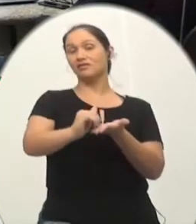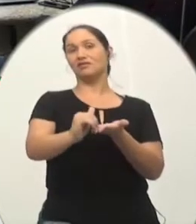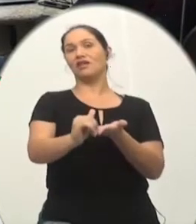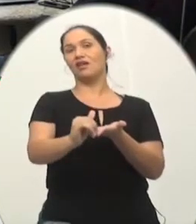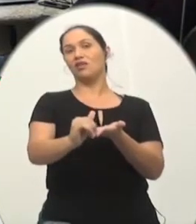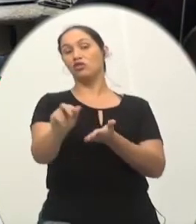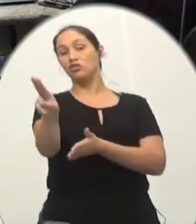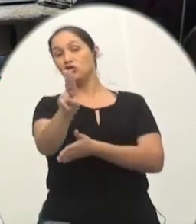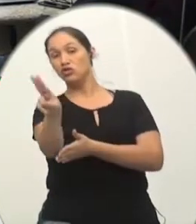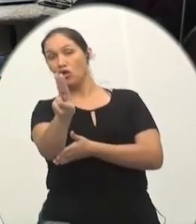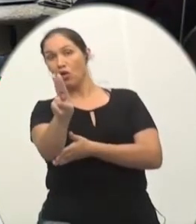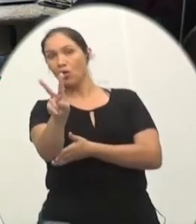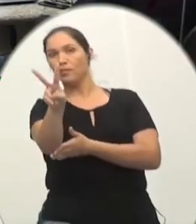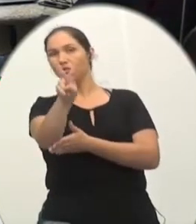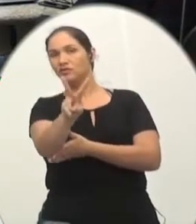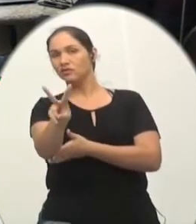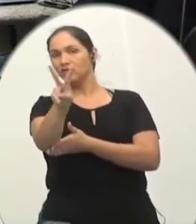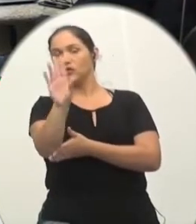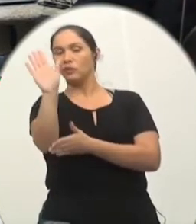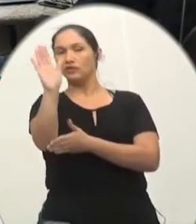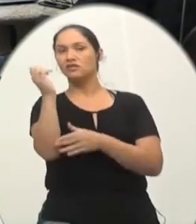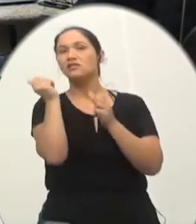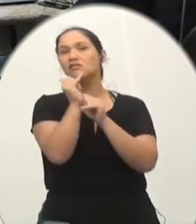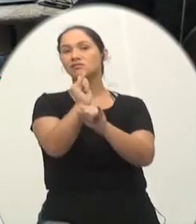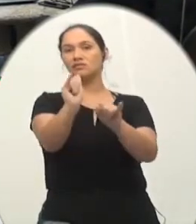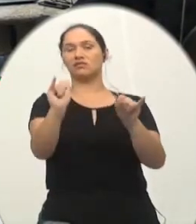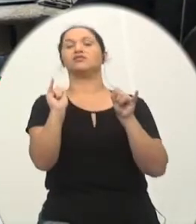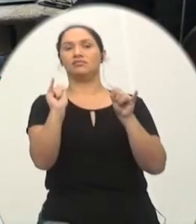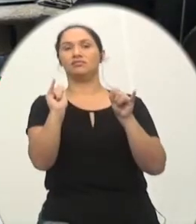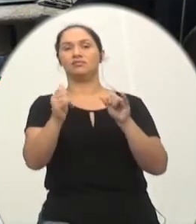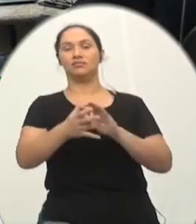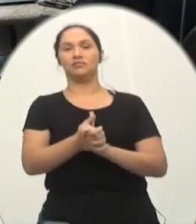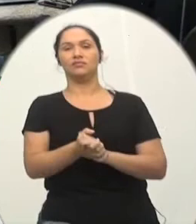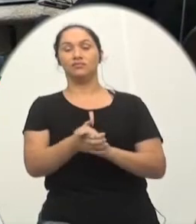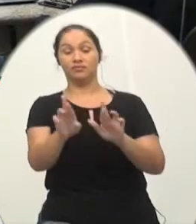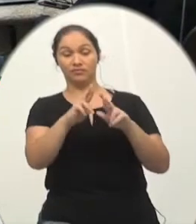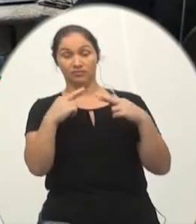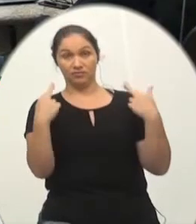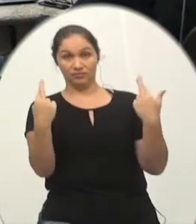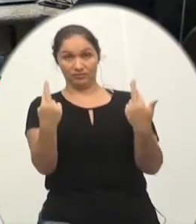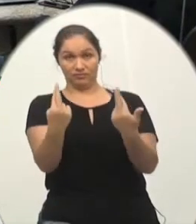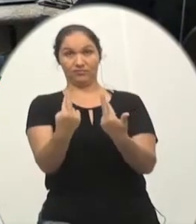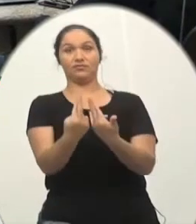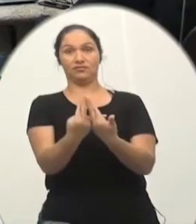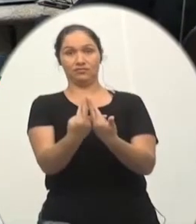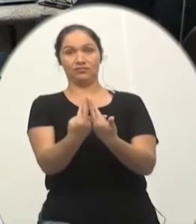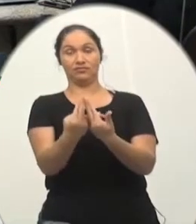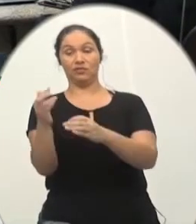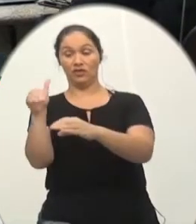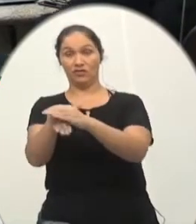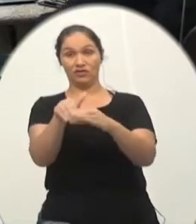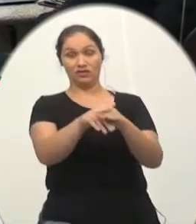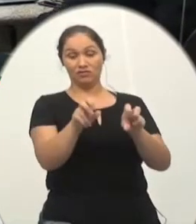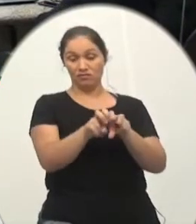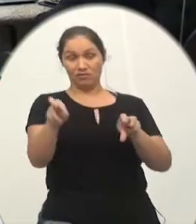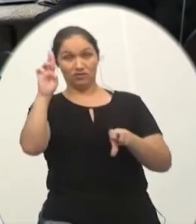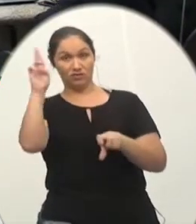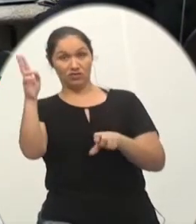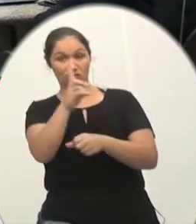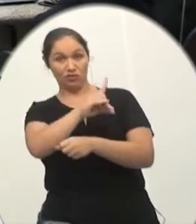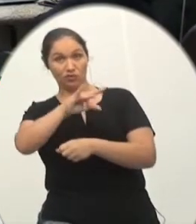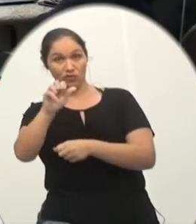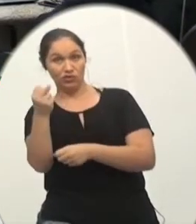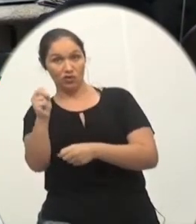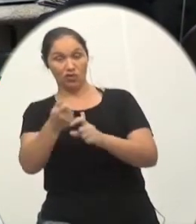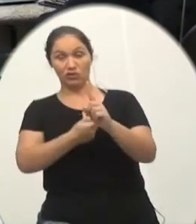chamada nominal dos senhores vereadores. Sessão extraordinária da eleição da mesa diretora do dia 8 de